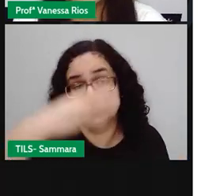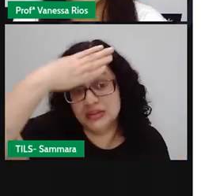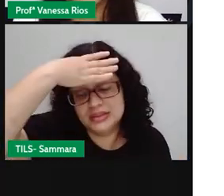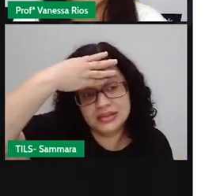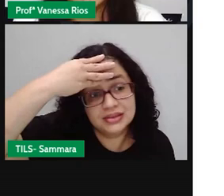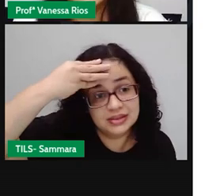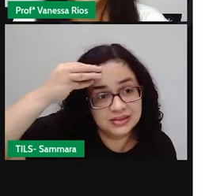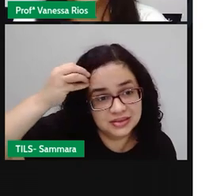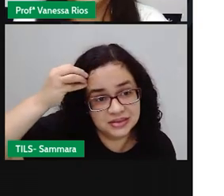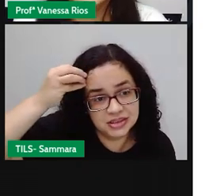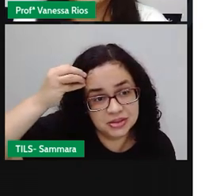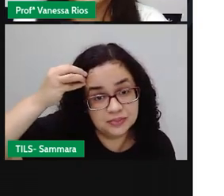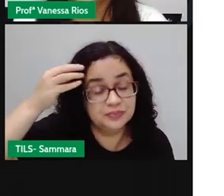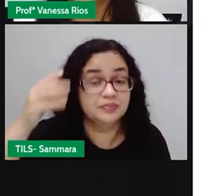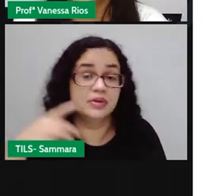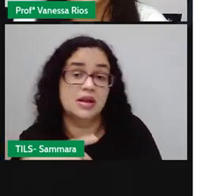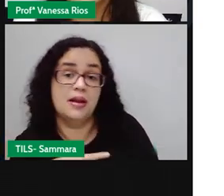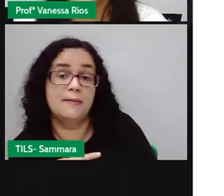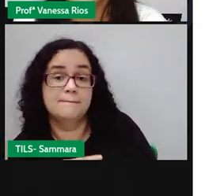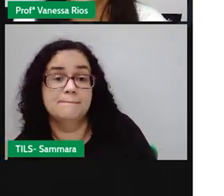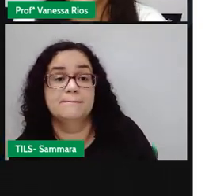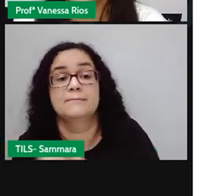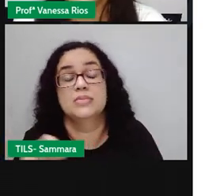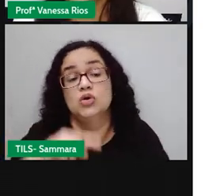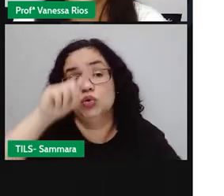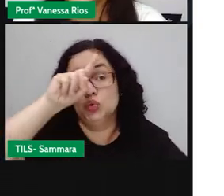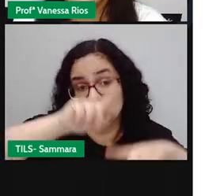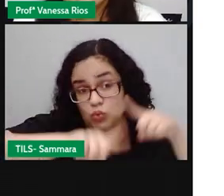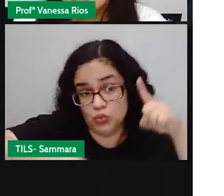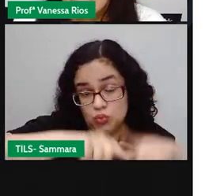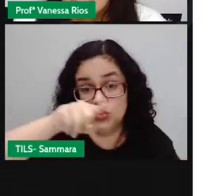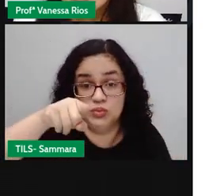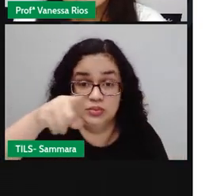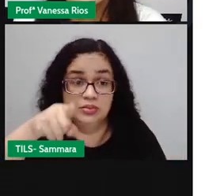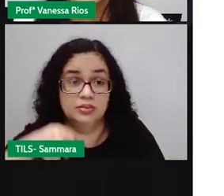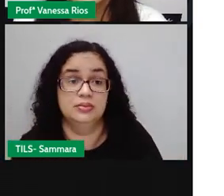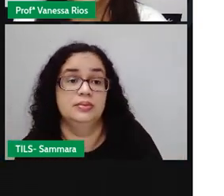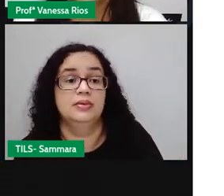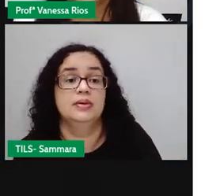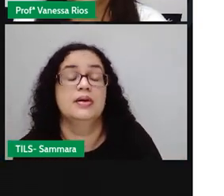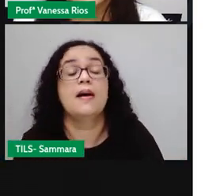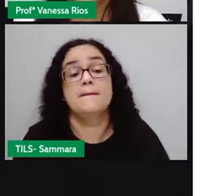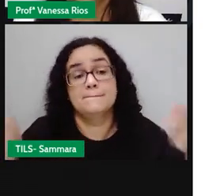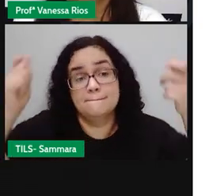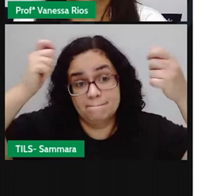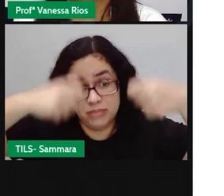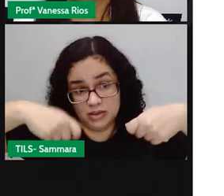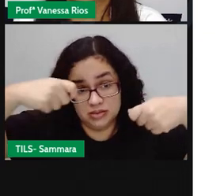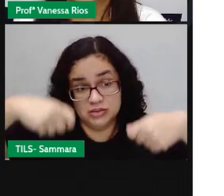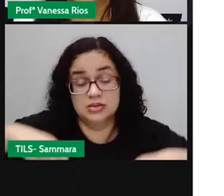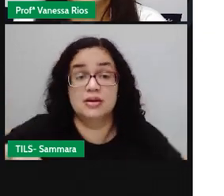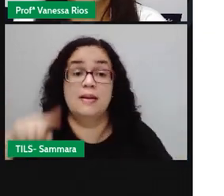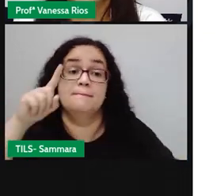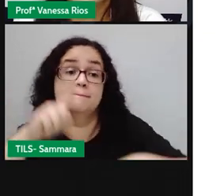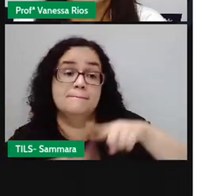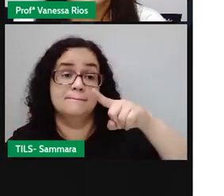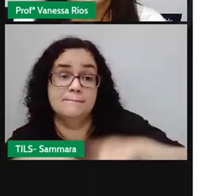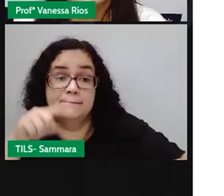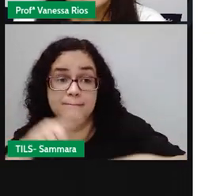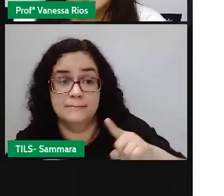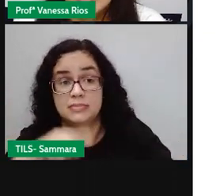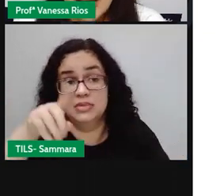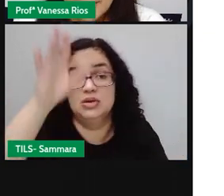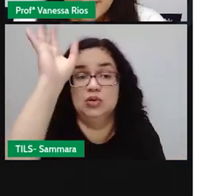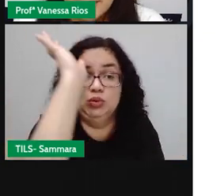forma alguma que para produzir aí os materiais artificiais, é necessário